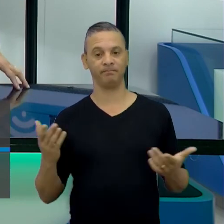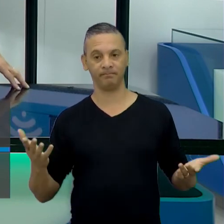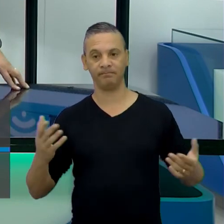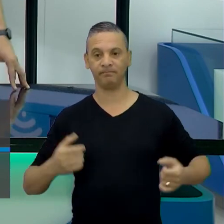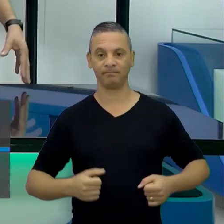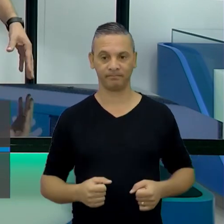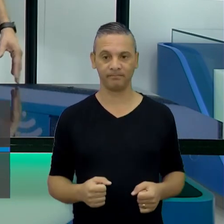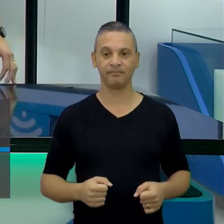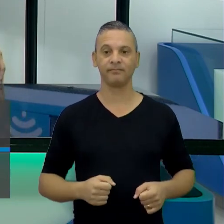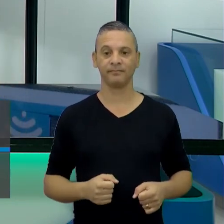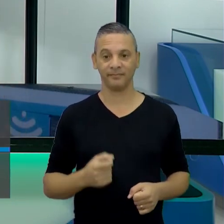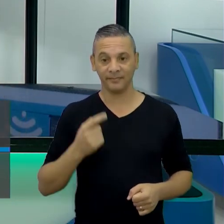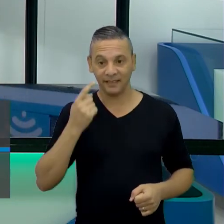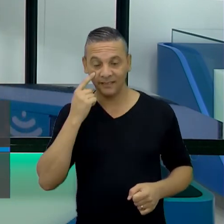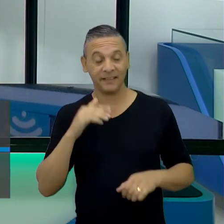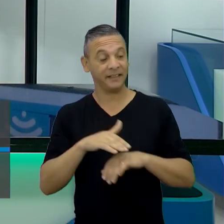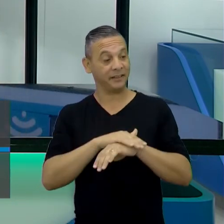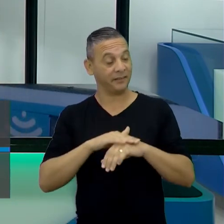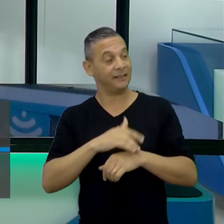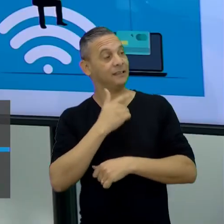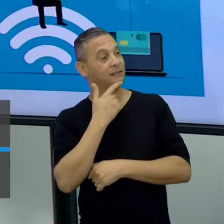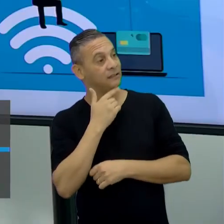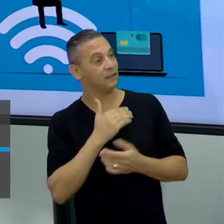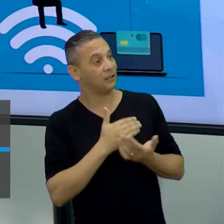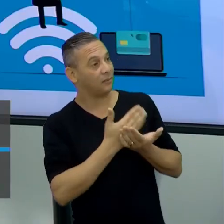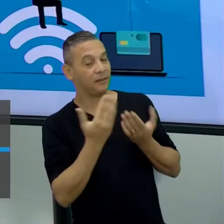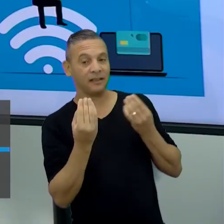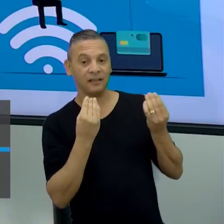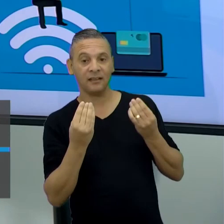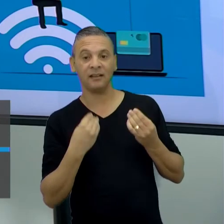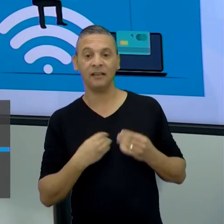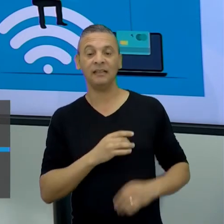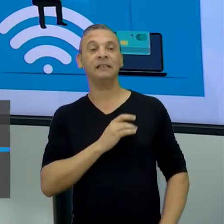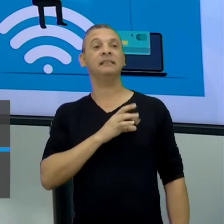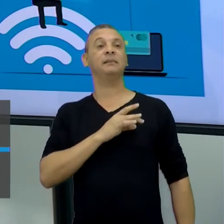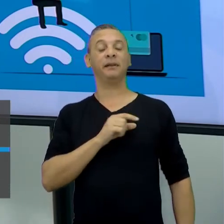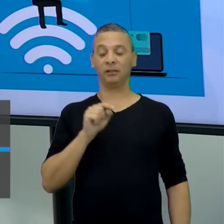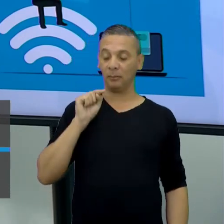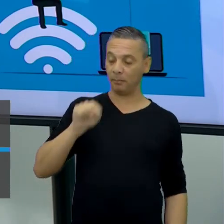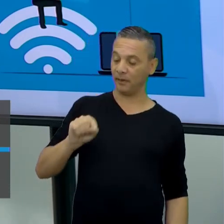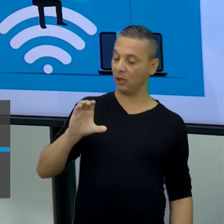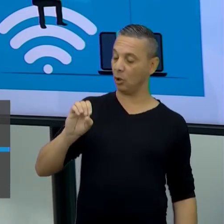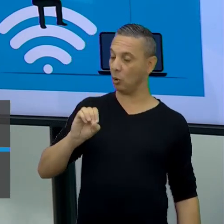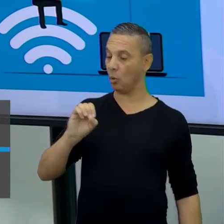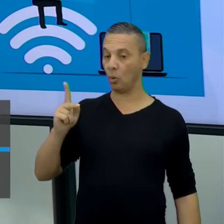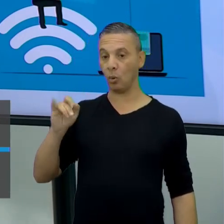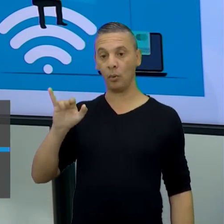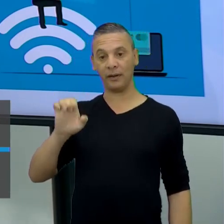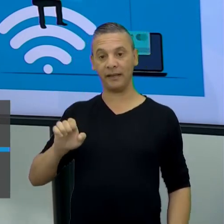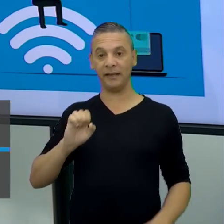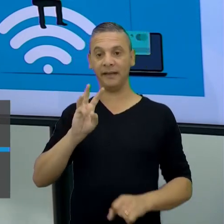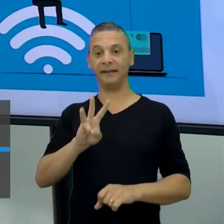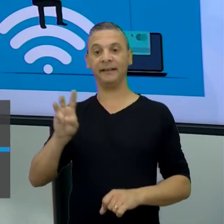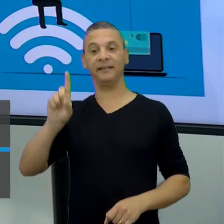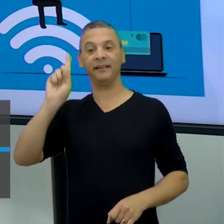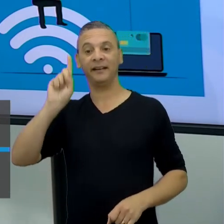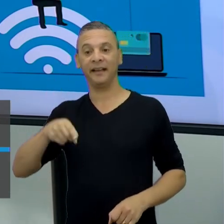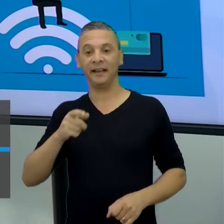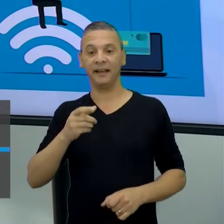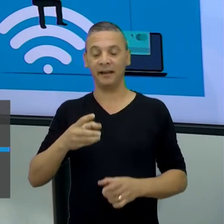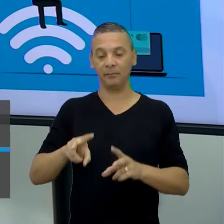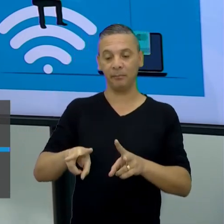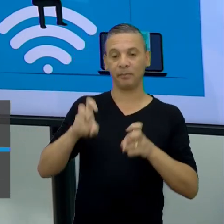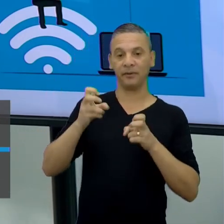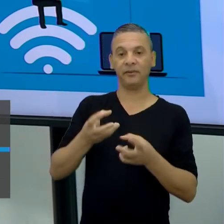phishing. Olha só que debate louco. A gente começa a conversar agora, olha só. Que medo de você aceitar um cookie e o cookie ser um phishing para gerar um